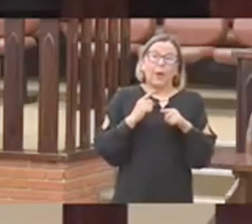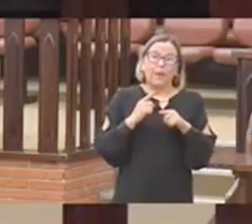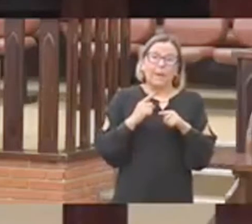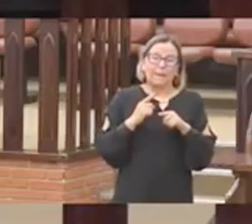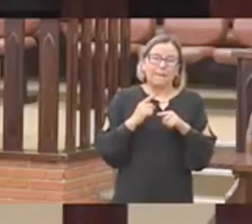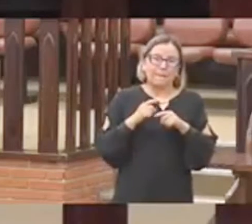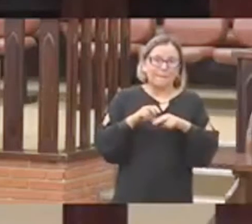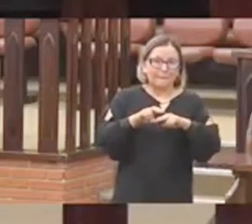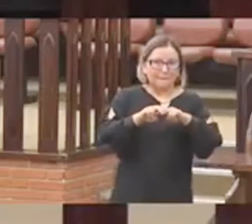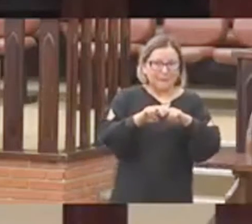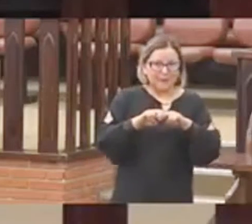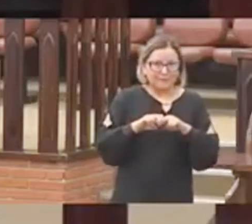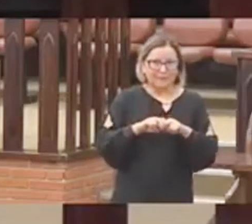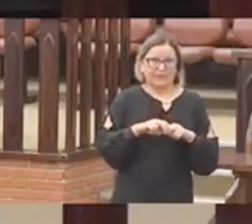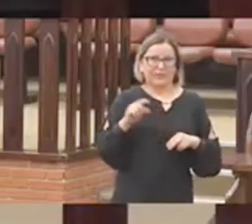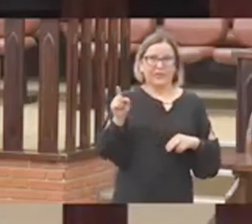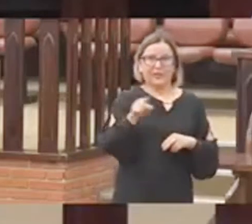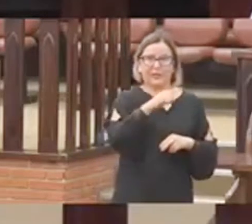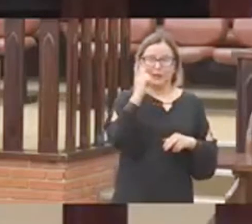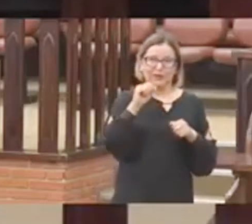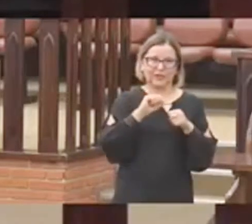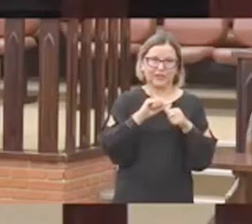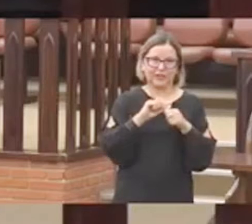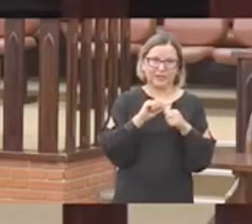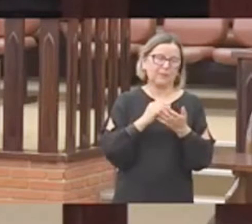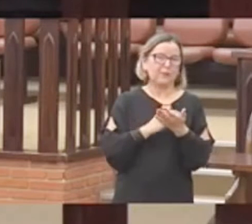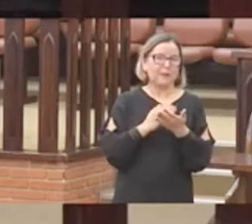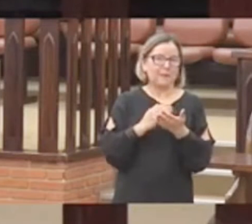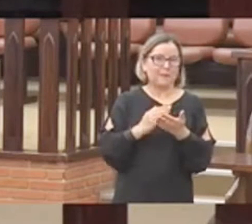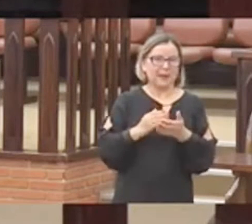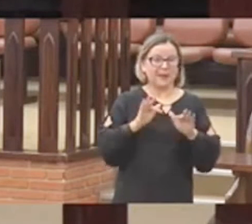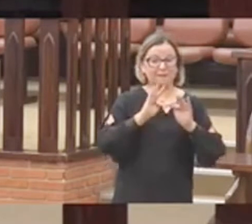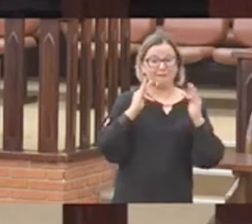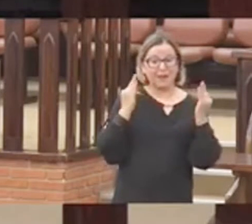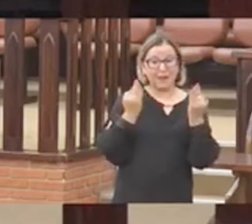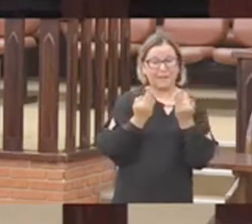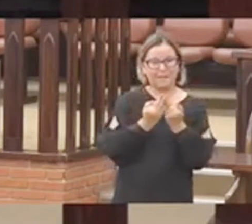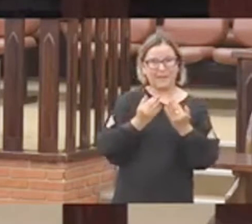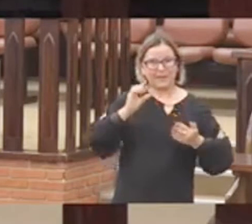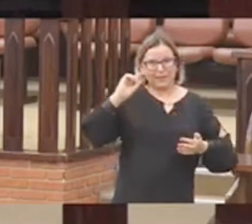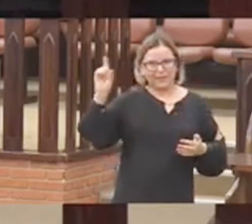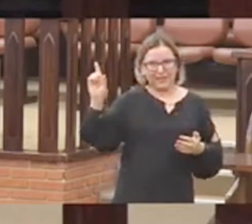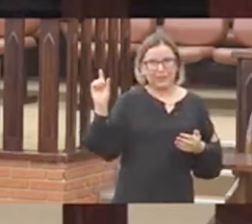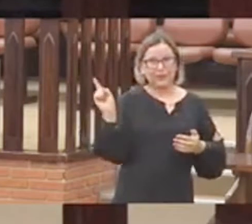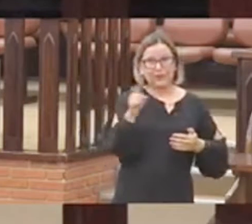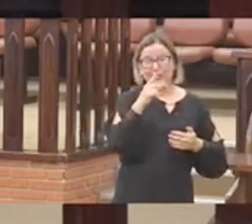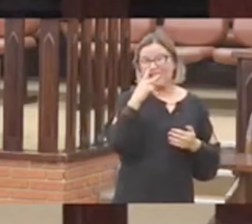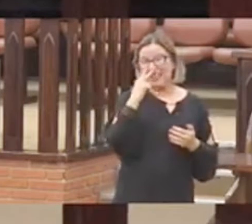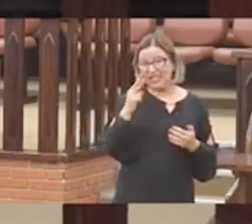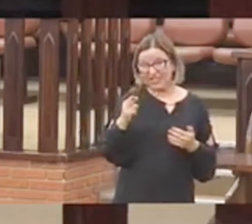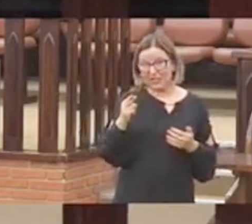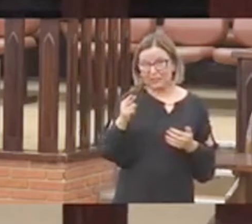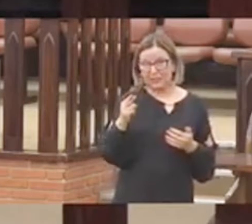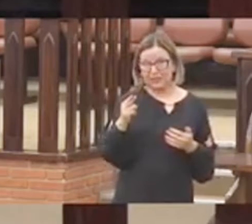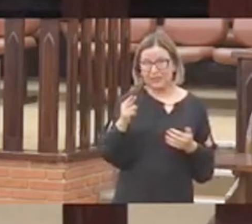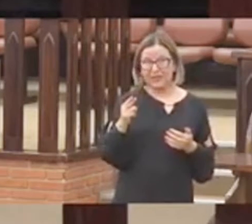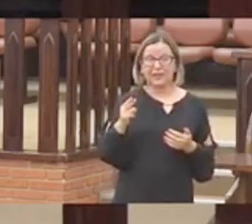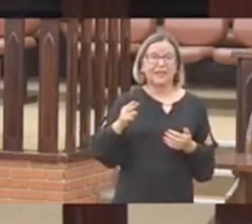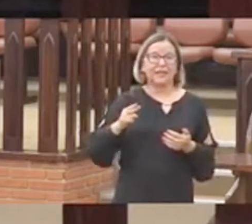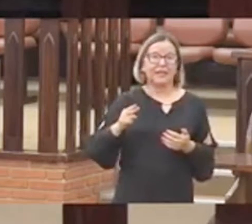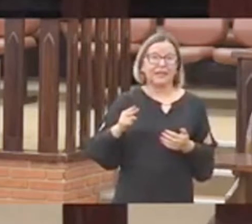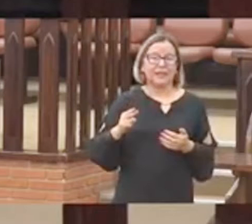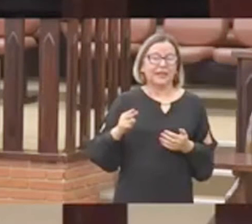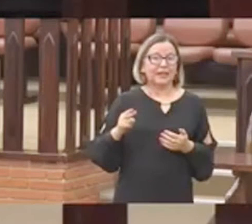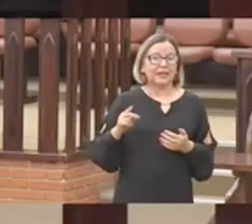por sofrimento ou prova. Mas não é isso que a palavra de Deus nos ensina.